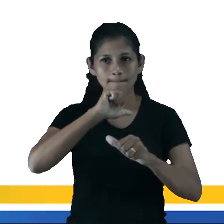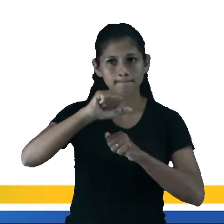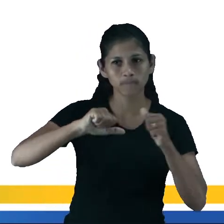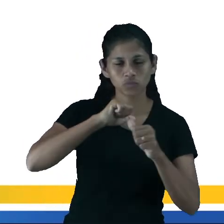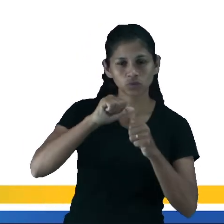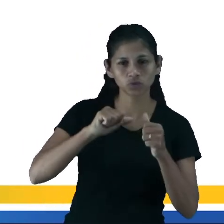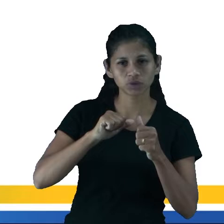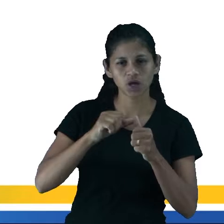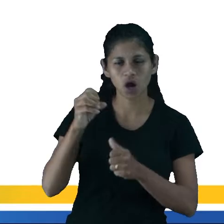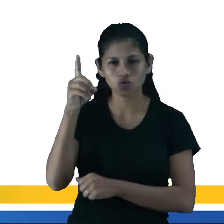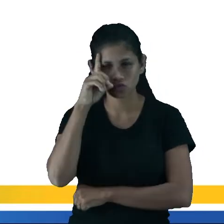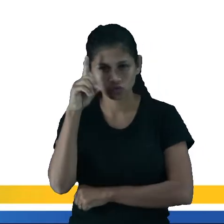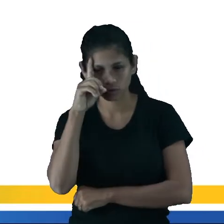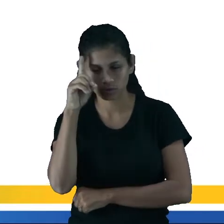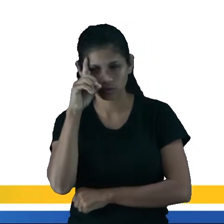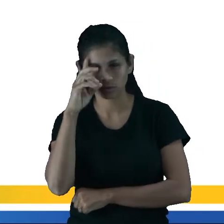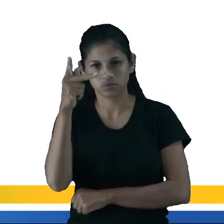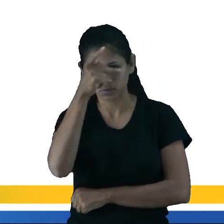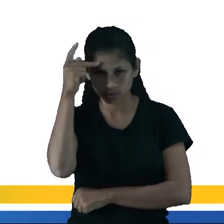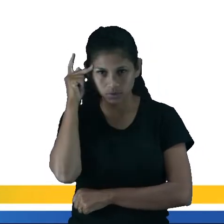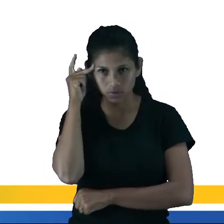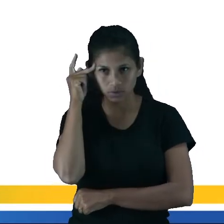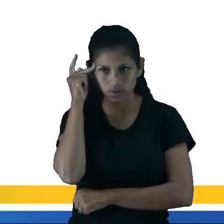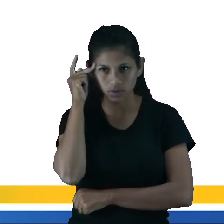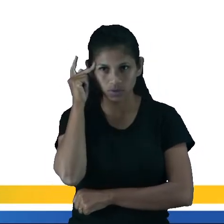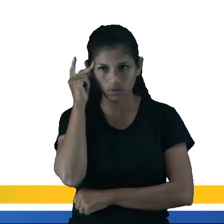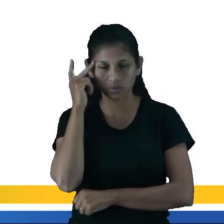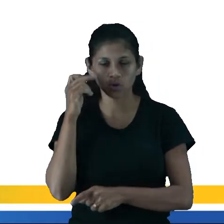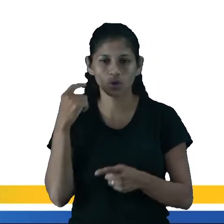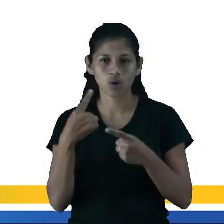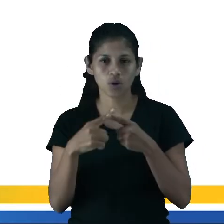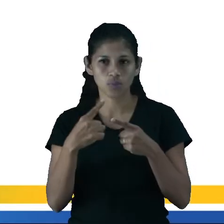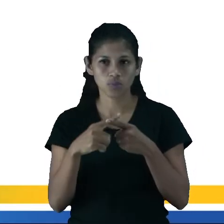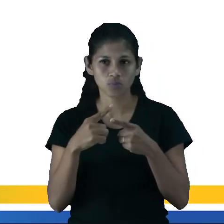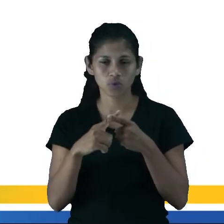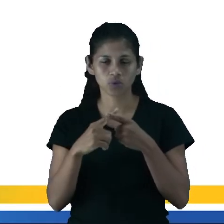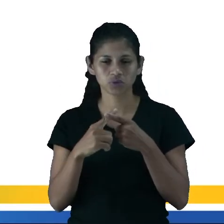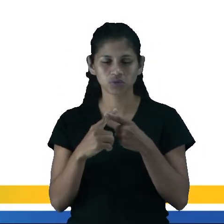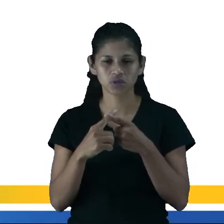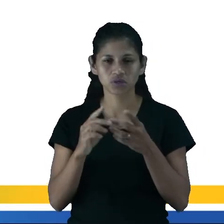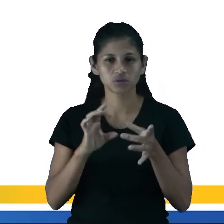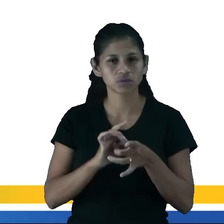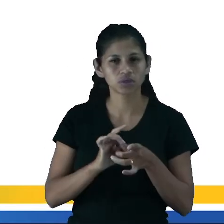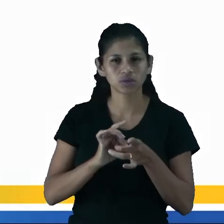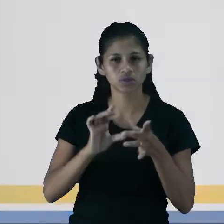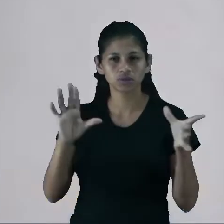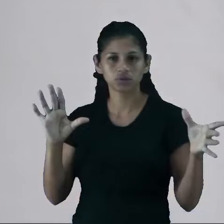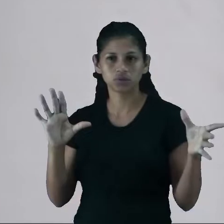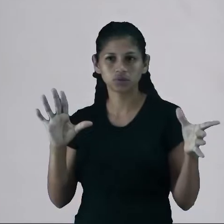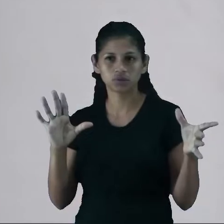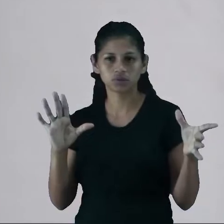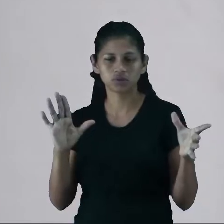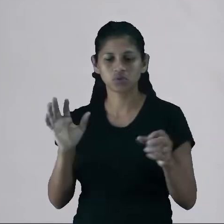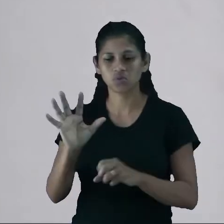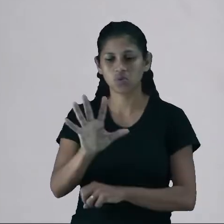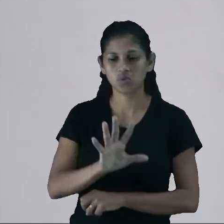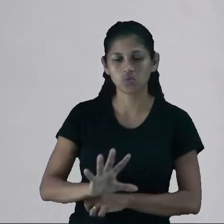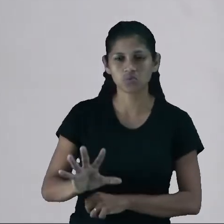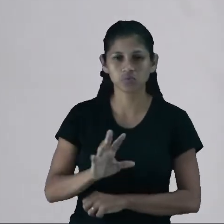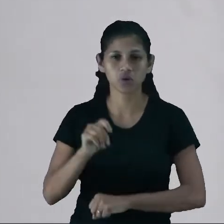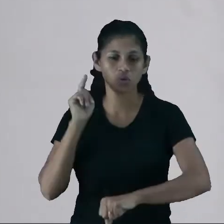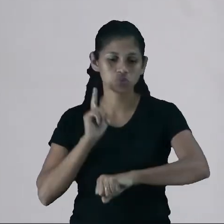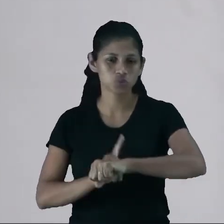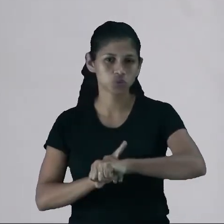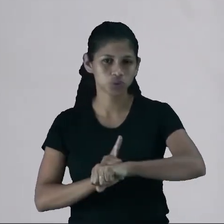que redefiniu, de certa forma, a autonomia em relação ao tempo e ao espaço. Ou seja, né, com aí